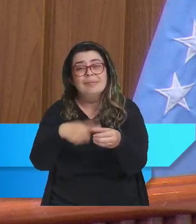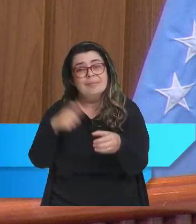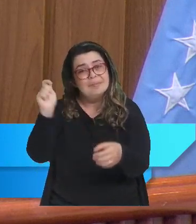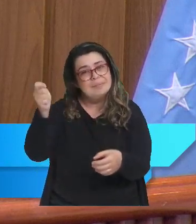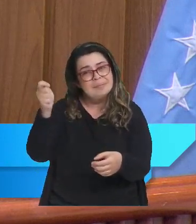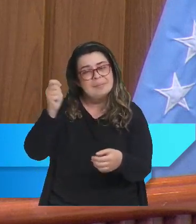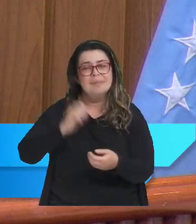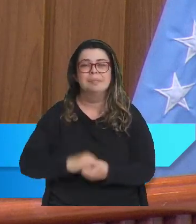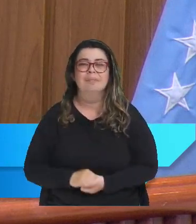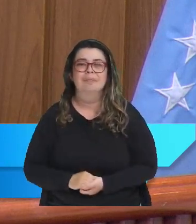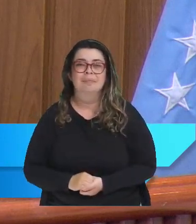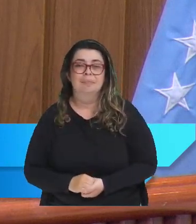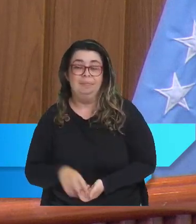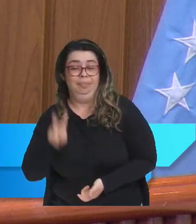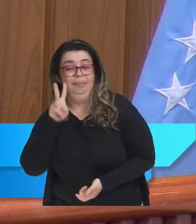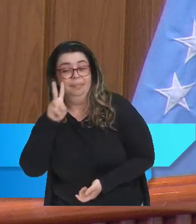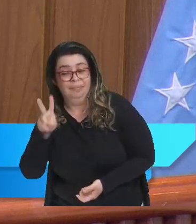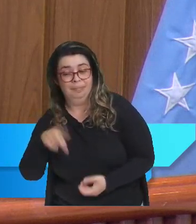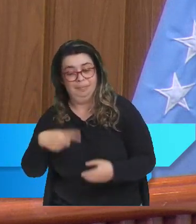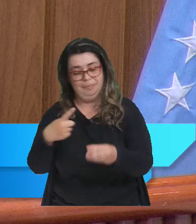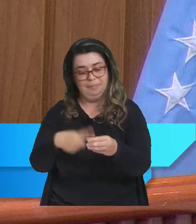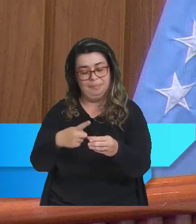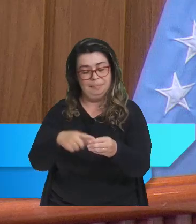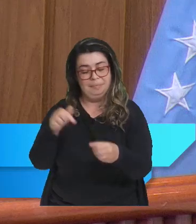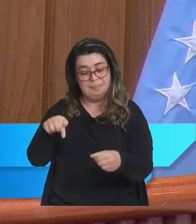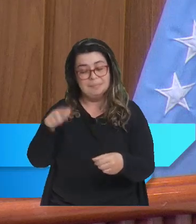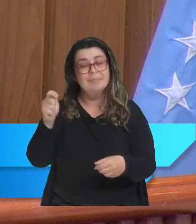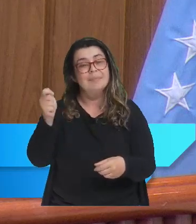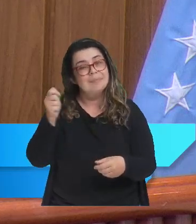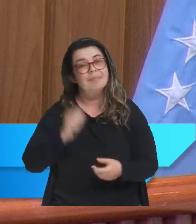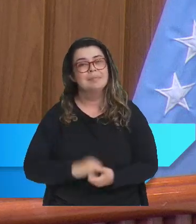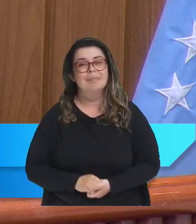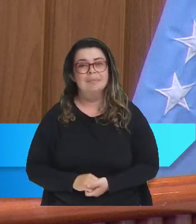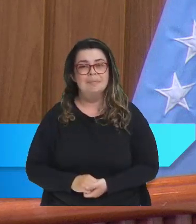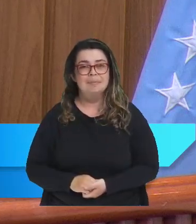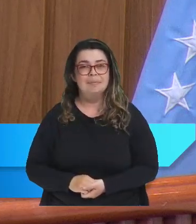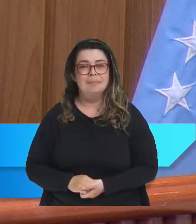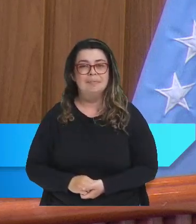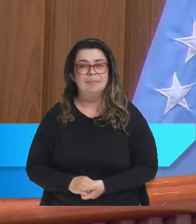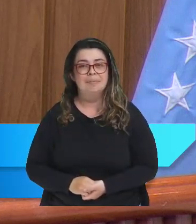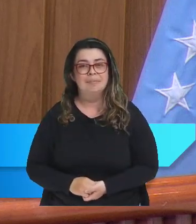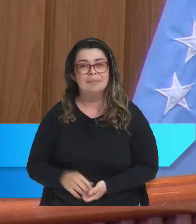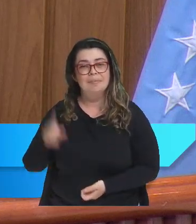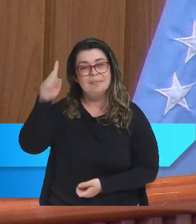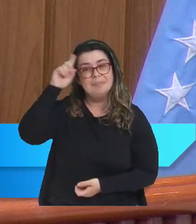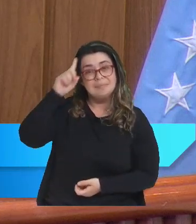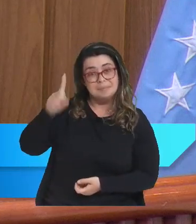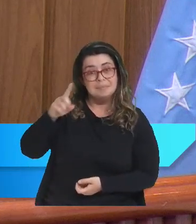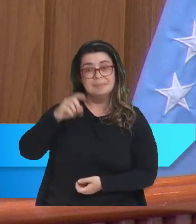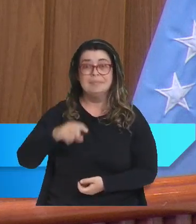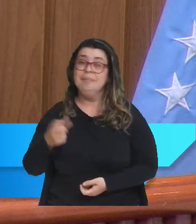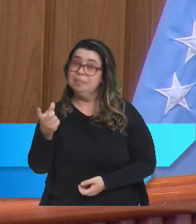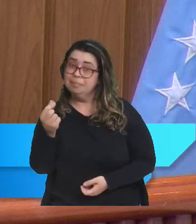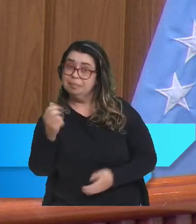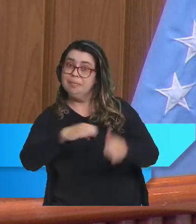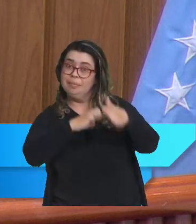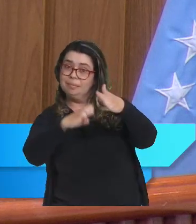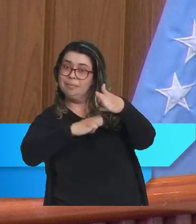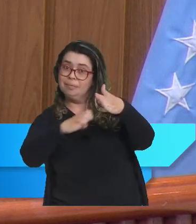que olharam pela nossa cidade, aqueles que, de vez em quando, envia verbas para a nossa